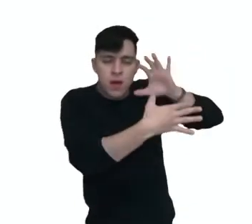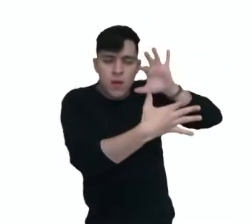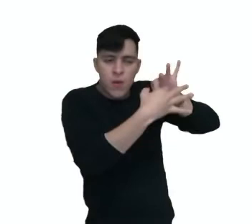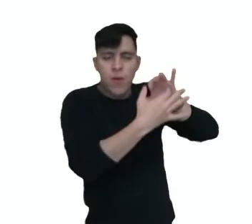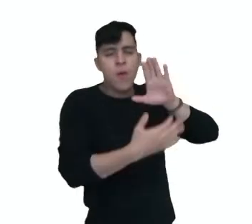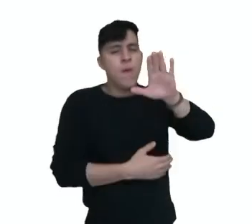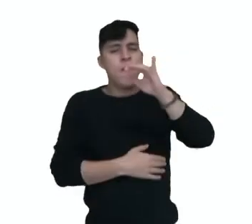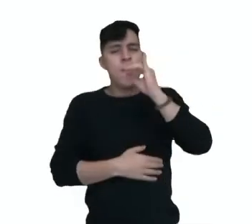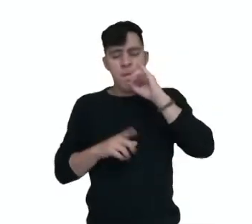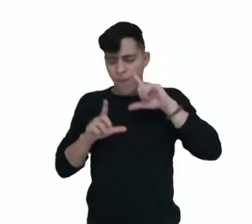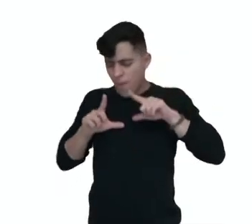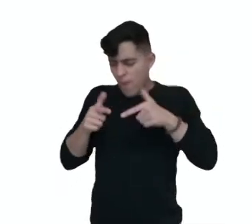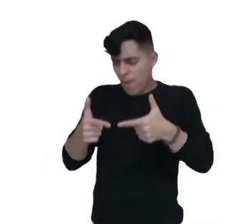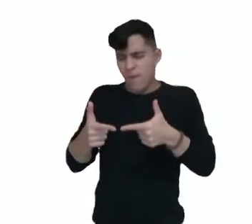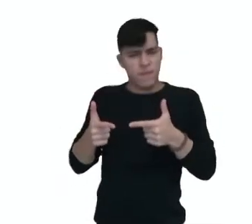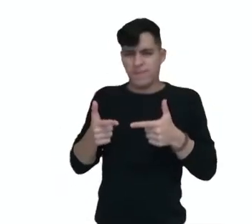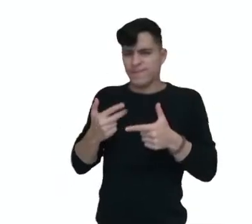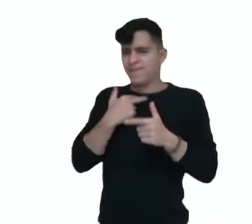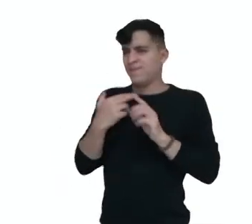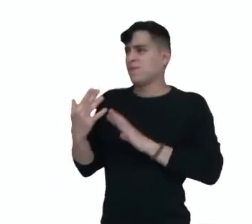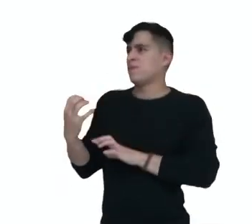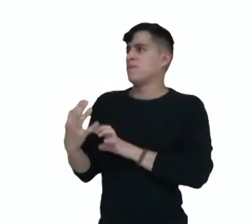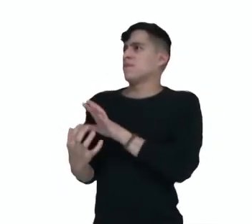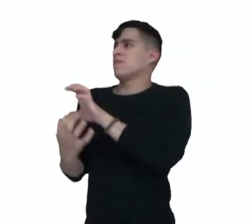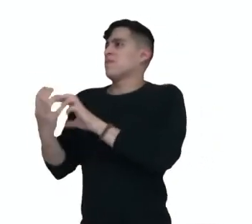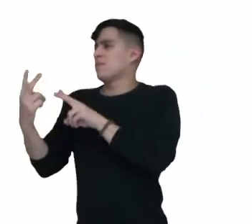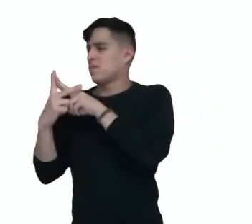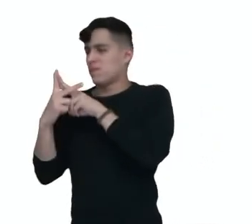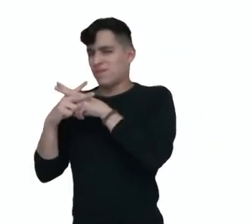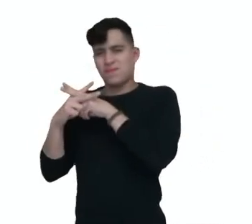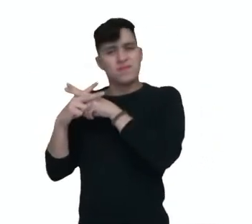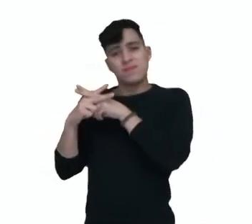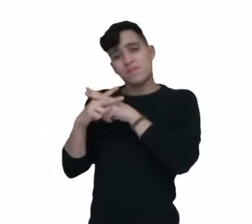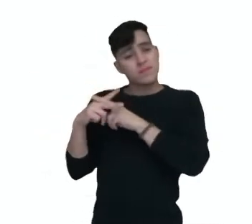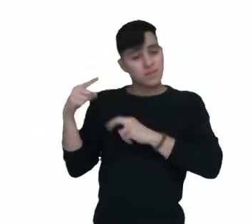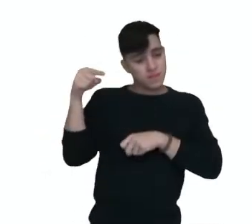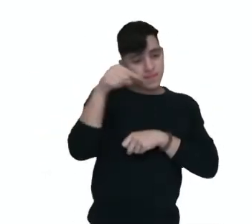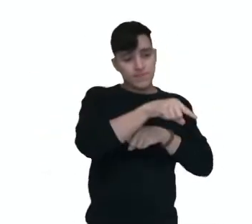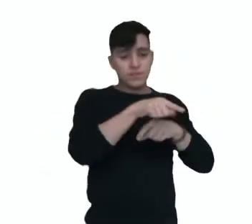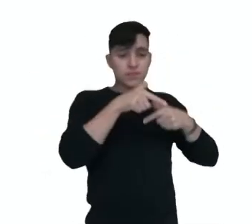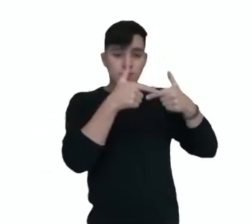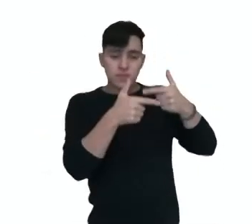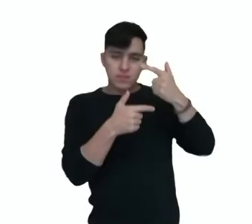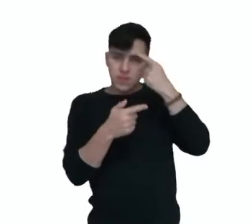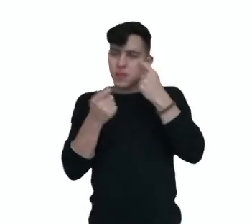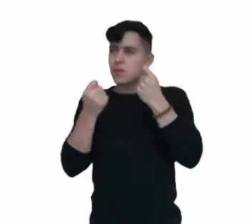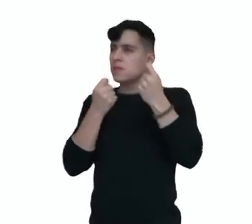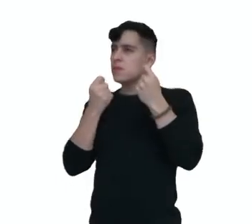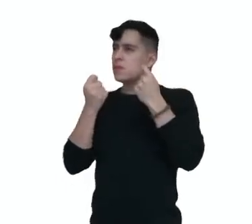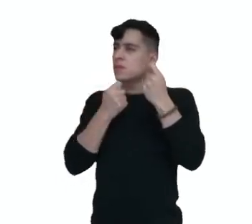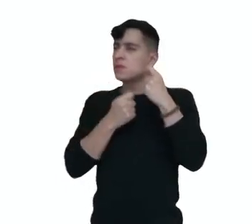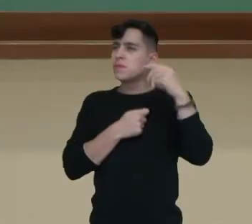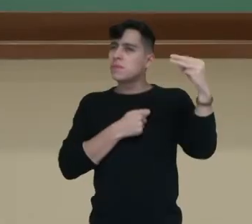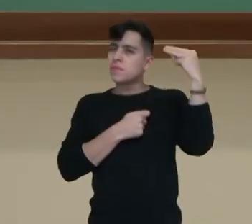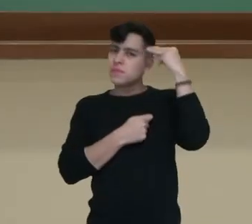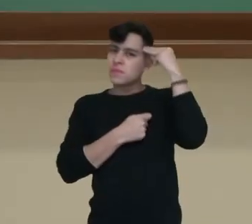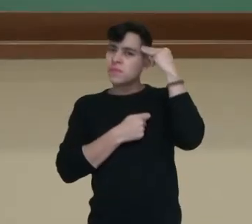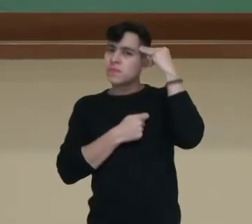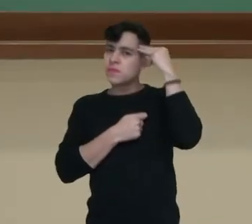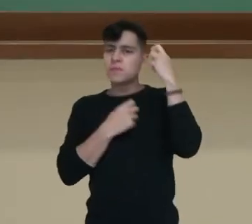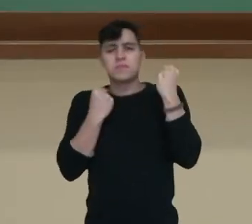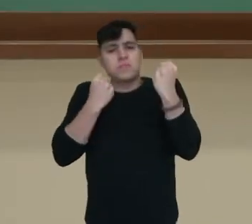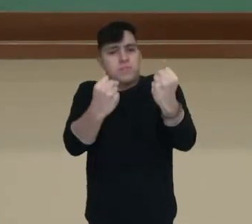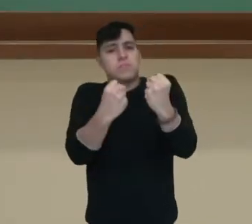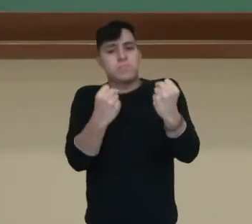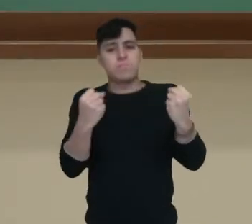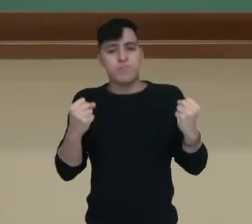pessoa que luta, ela não sai brigando aí na rua. Por quê? Porque ela também tem um desenvolvimento mental. Né? Ela tem